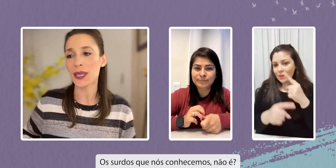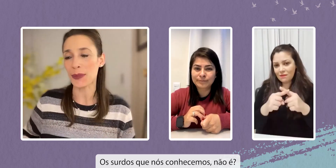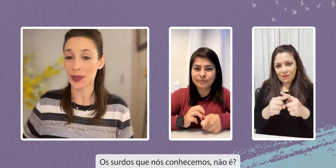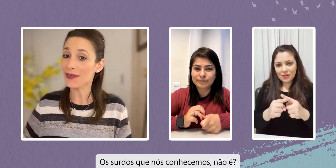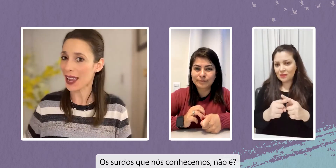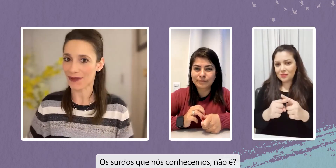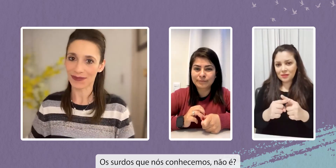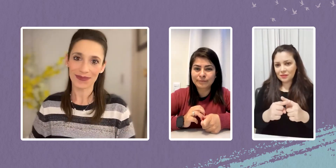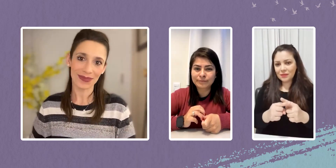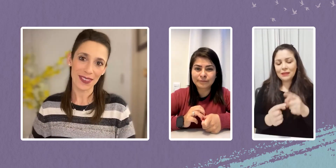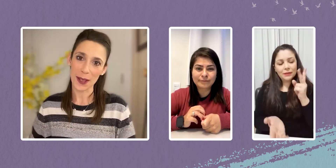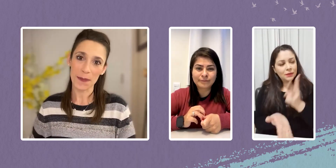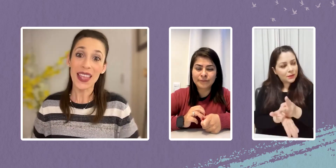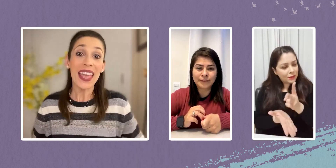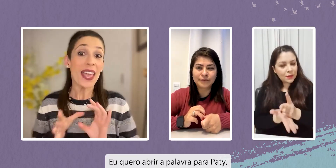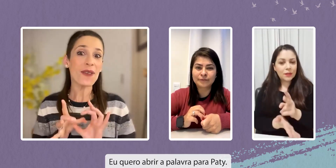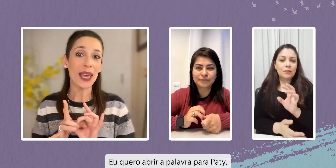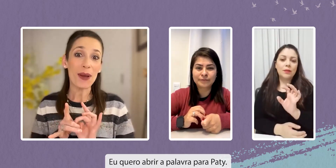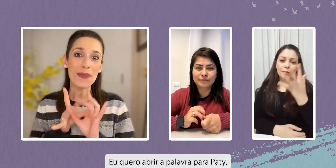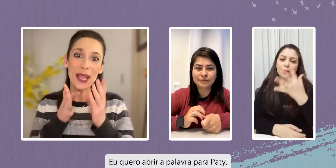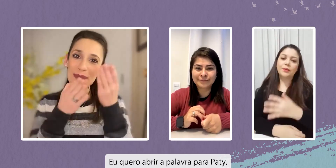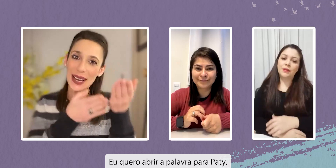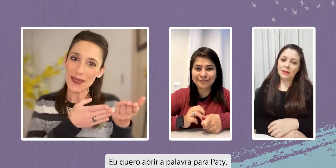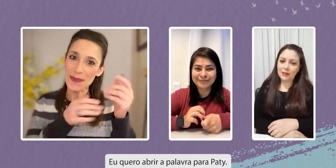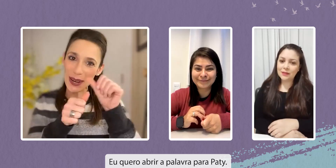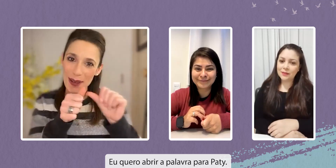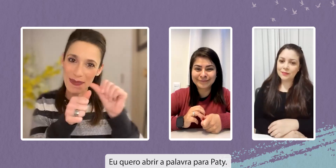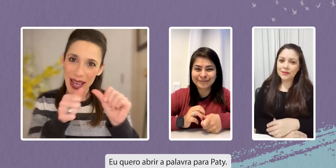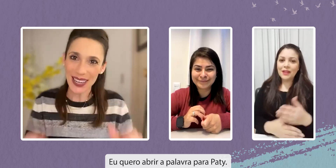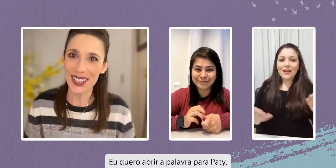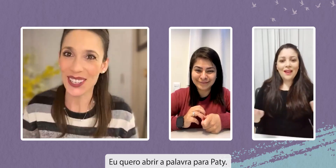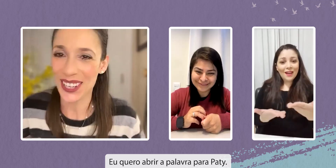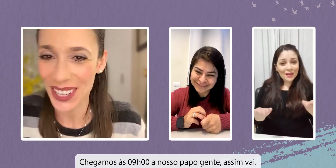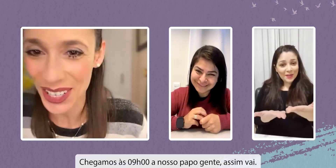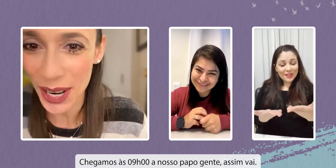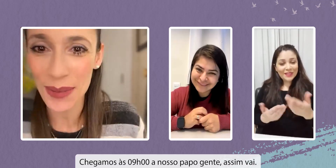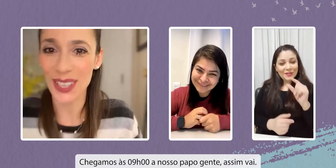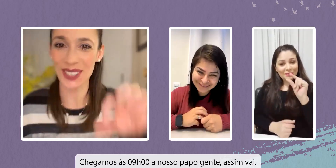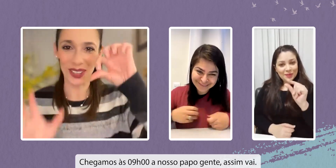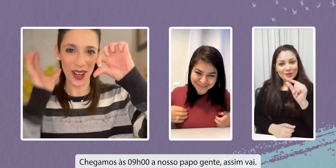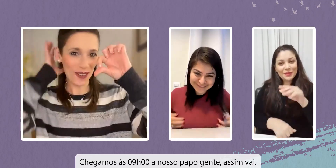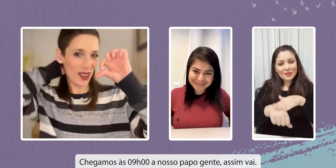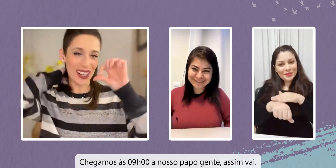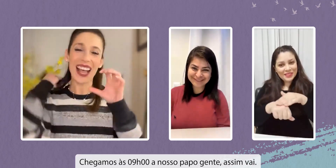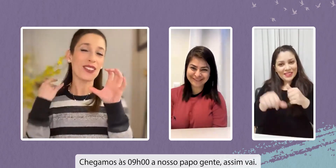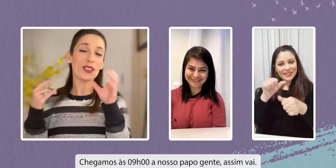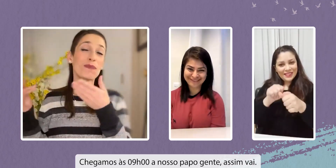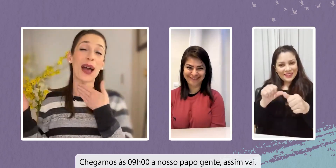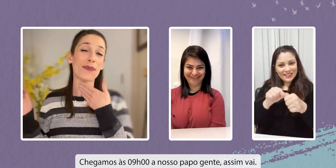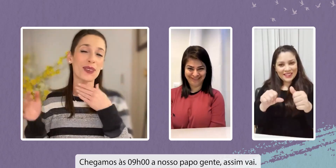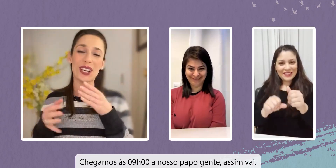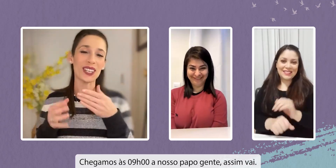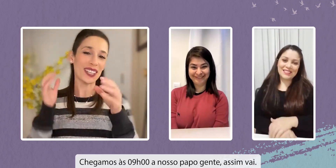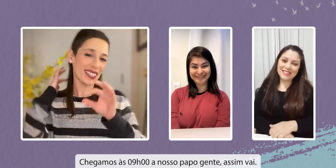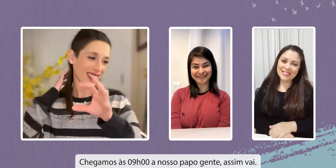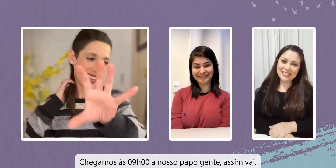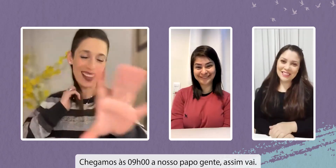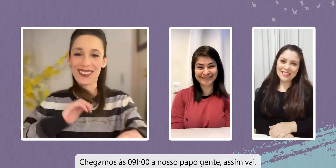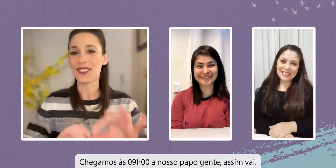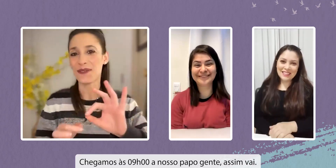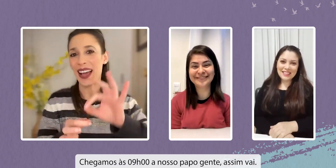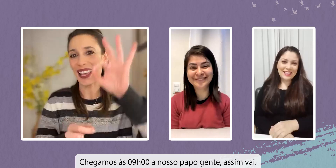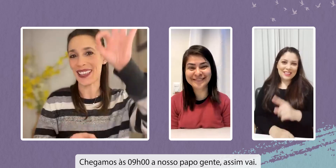nós conhecemos, não é? Eu quero abrir a palavra para a Paty. Chegamos às 9 horas. Ai, nosso papo, gente,